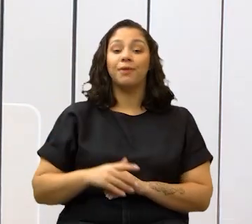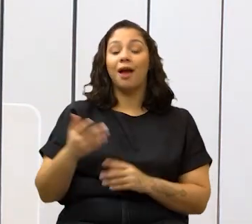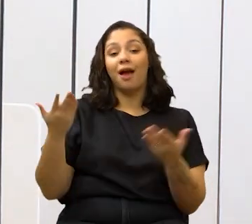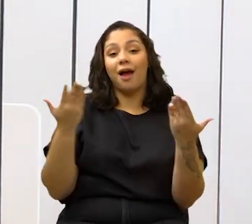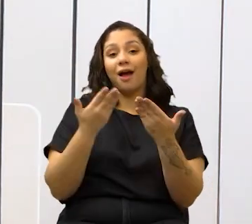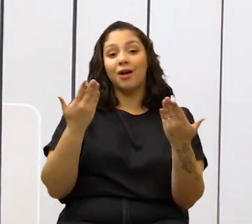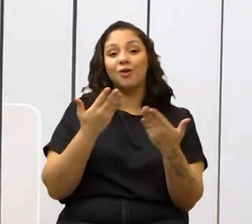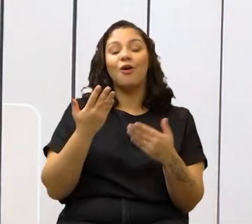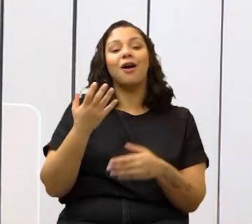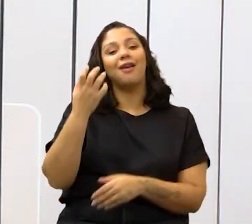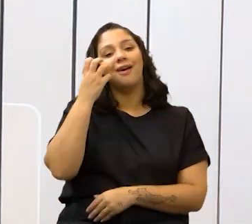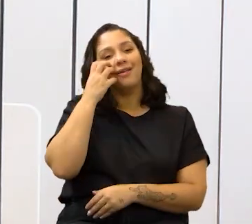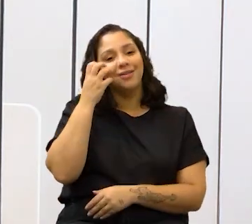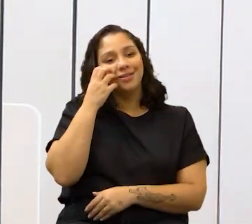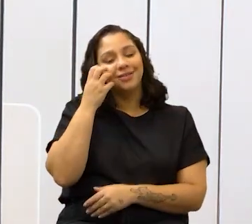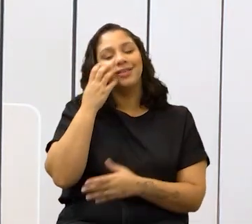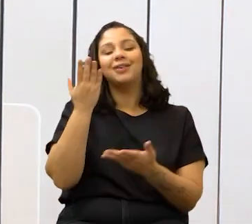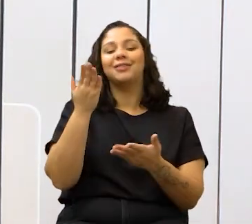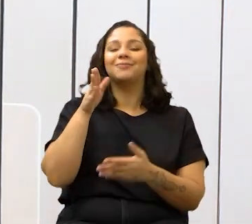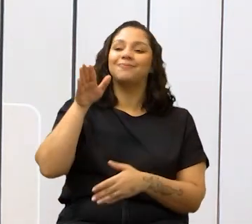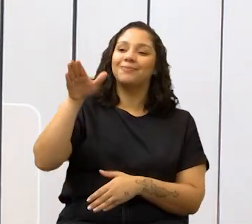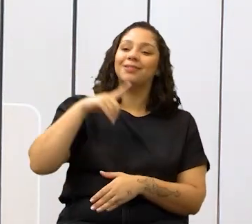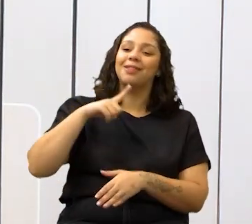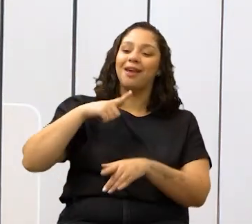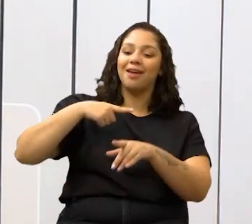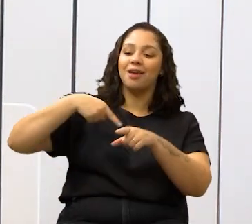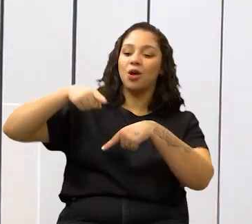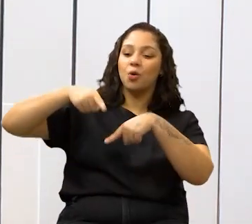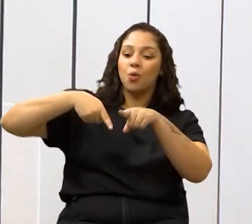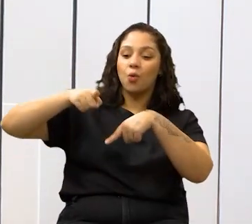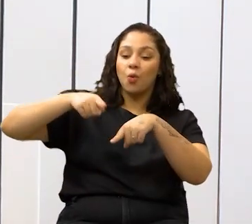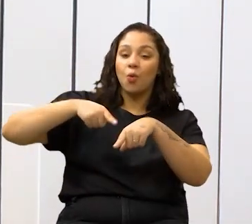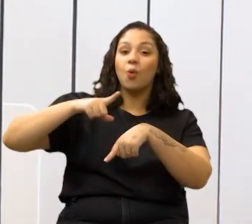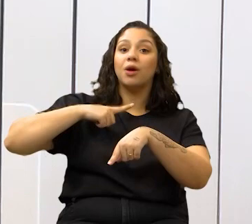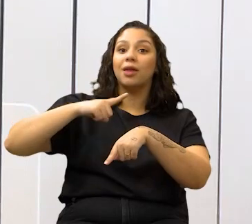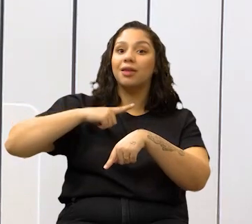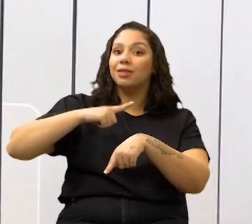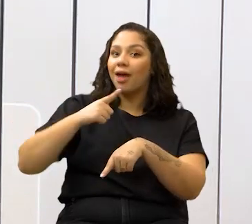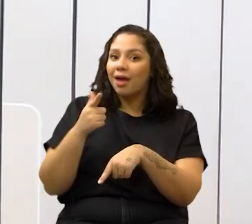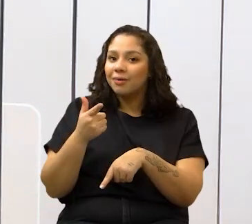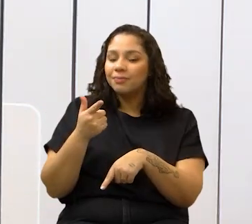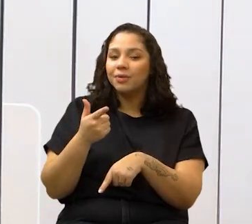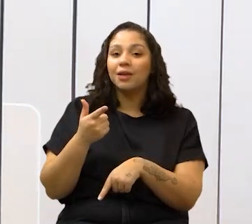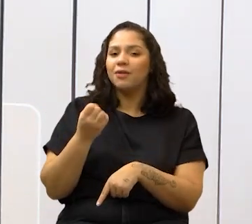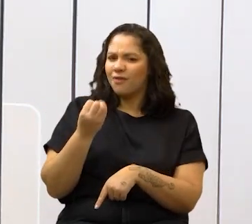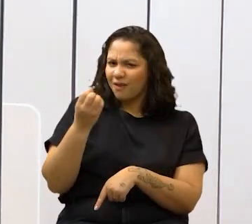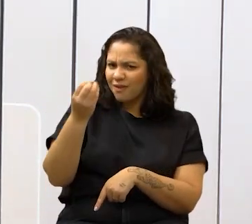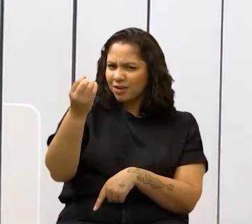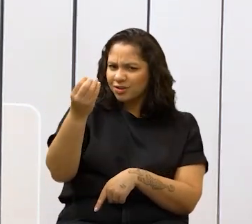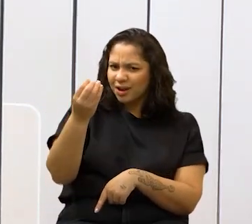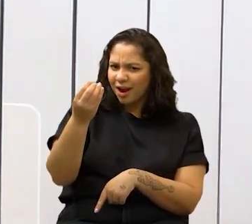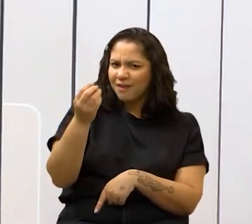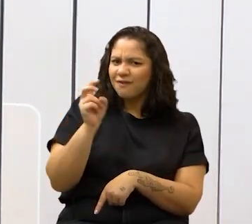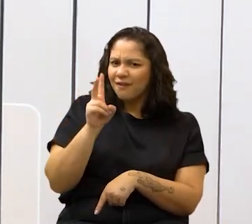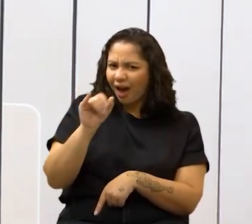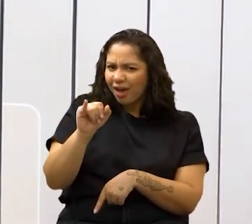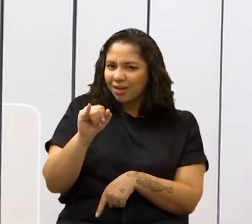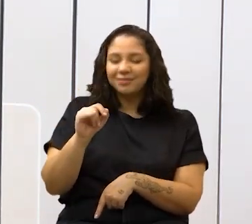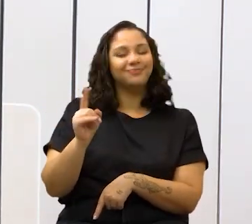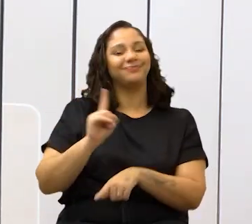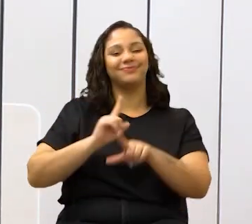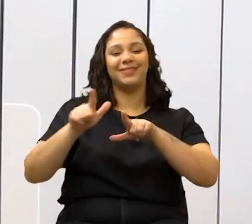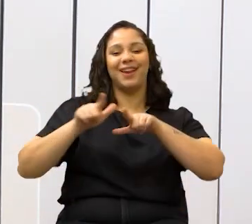eu aciono o repórter André Aranha, que está na rodovia dos Bandeirantes e não vai viajar, vai trabalhar bastante,